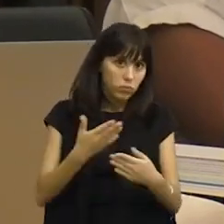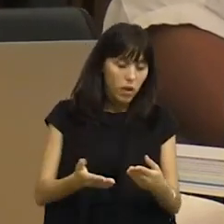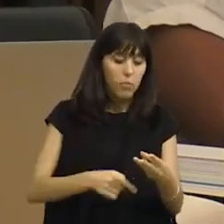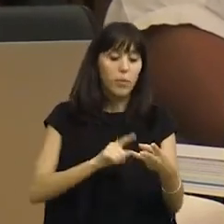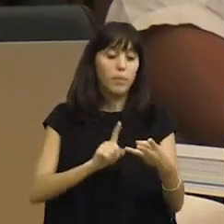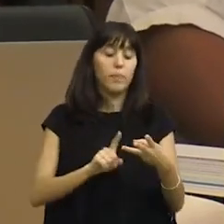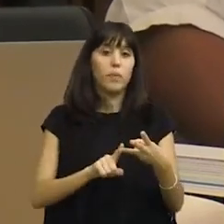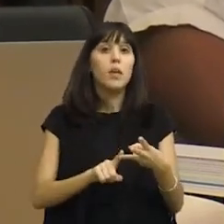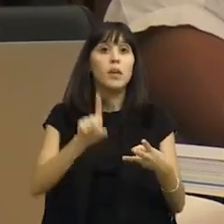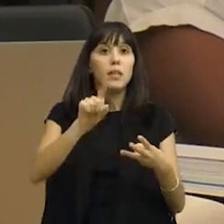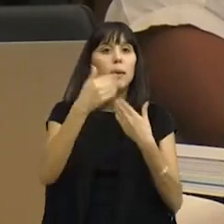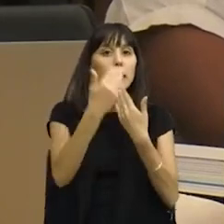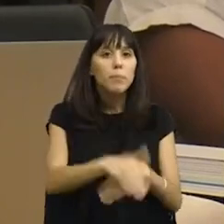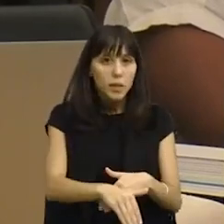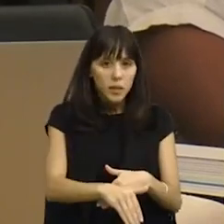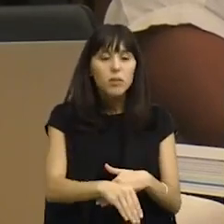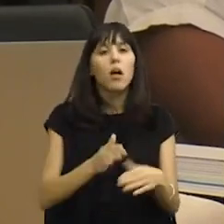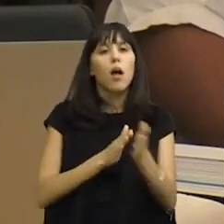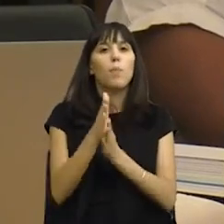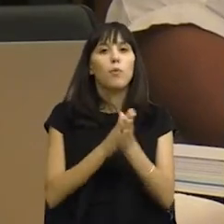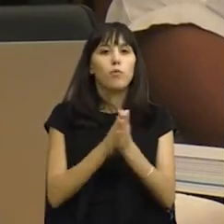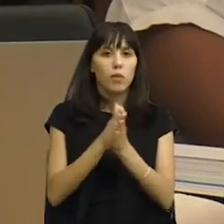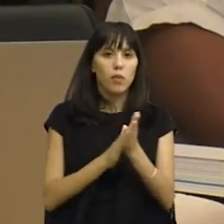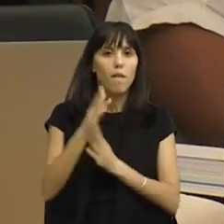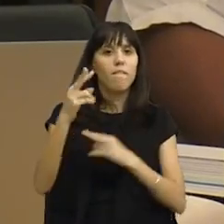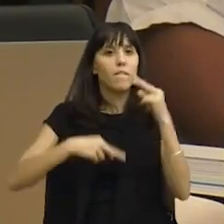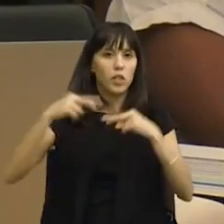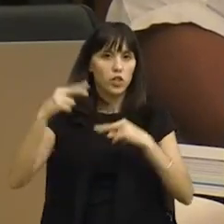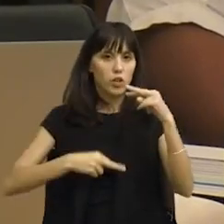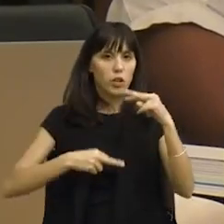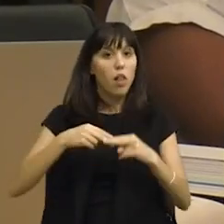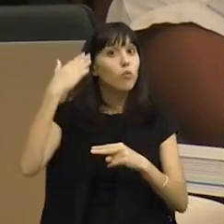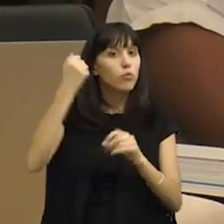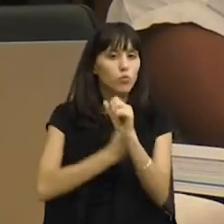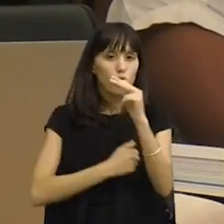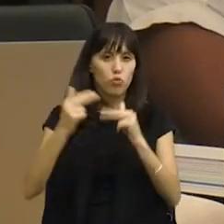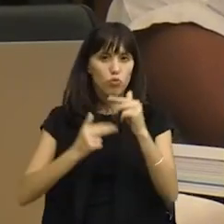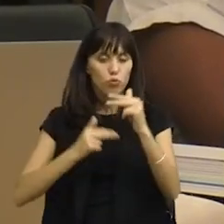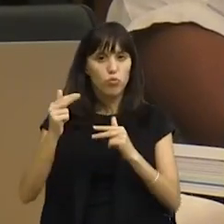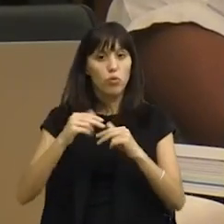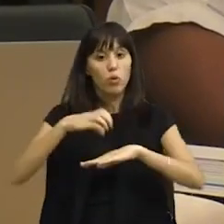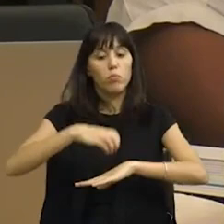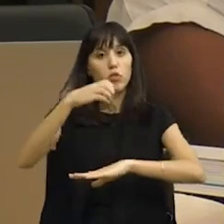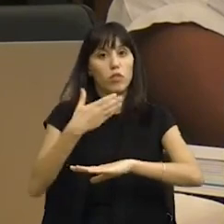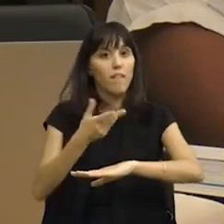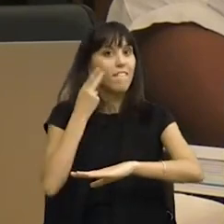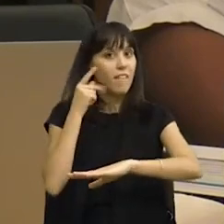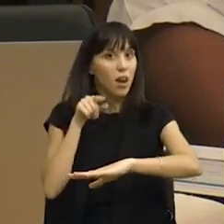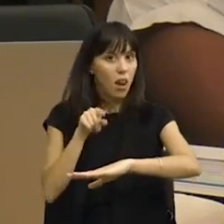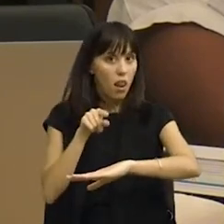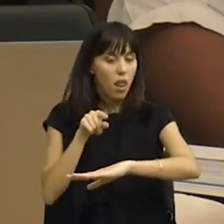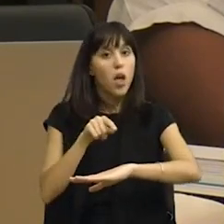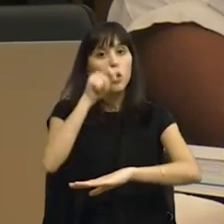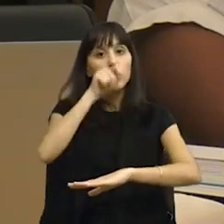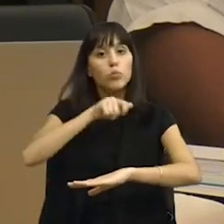expectante. Restringir os benefícios fiscais existentes e futuros para a construção de edifícios habitacionais em